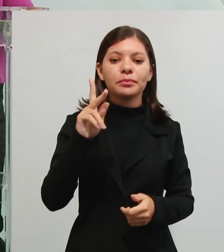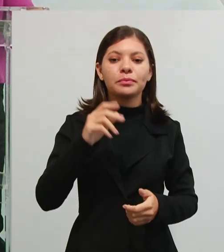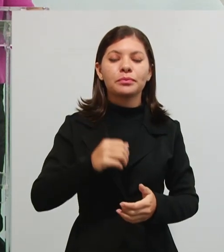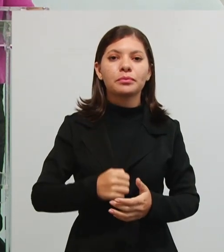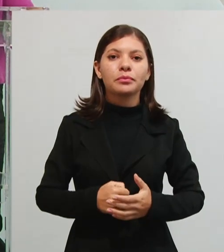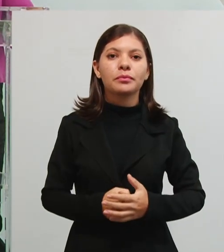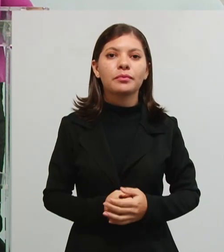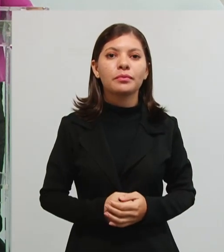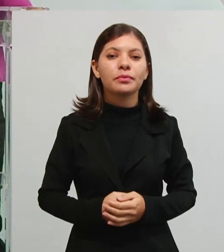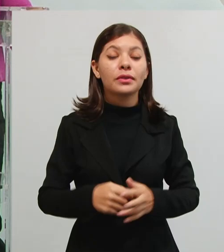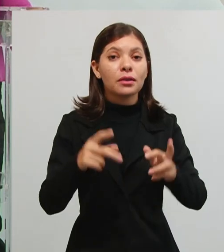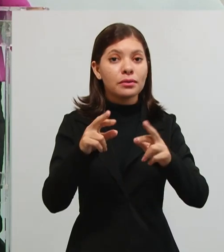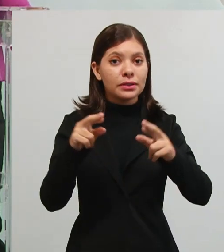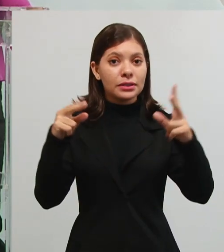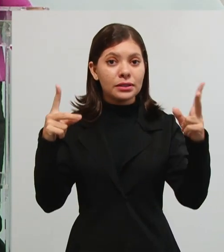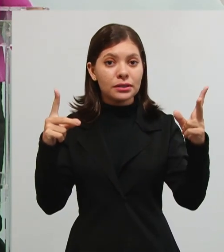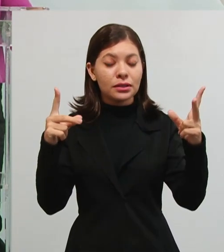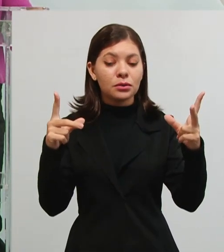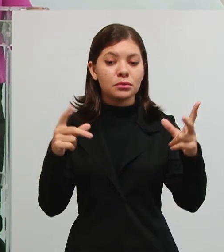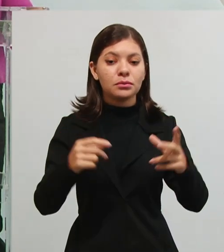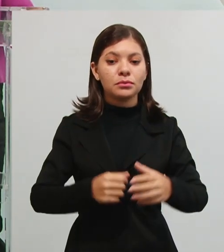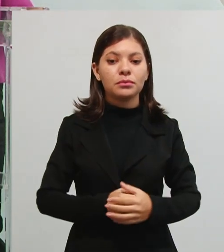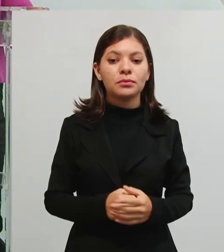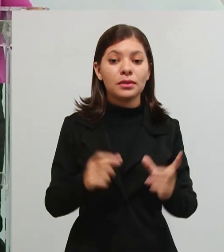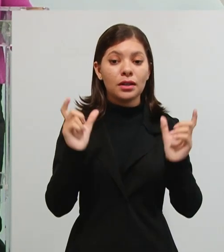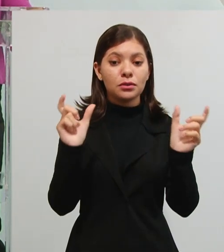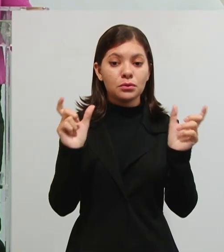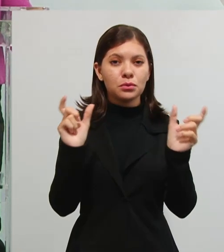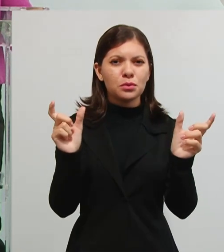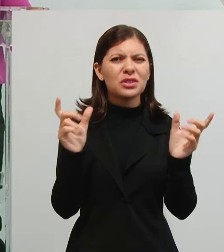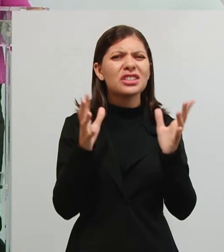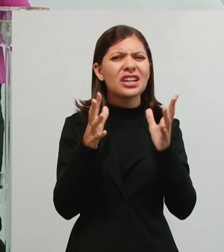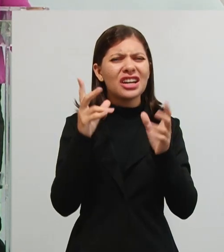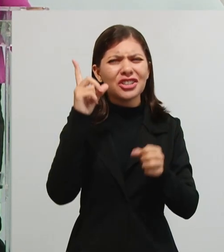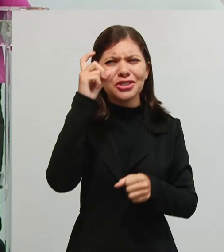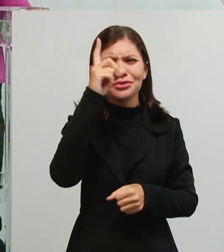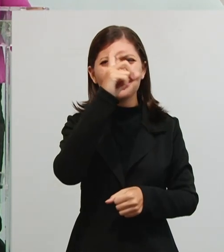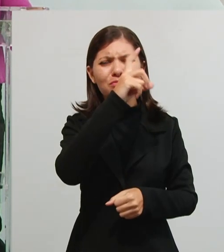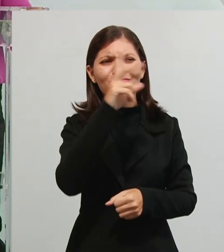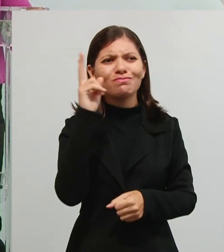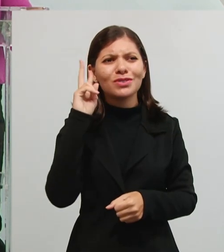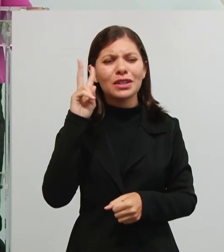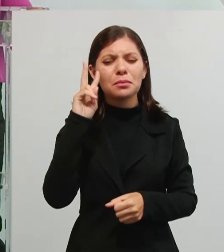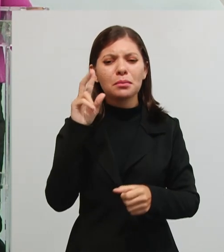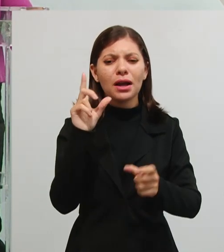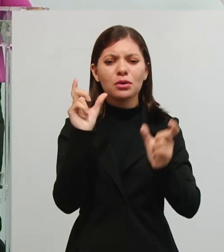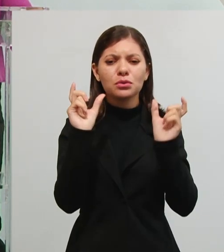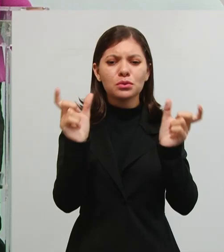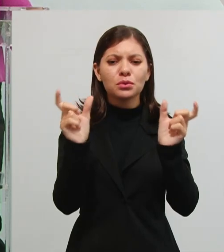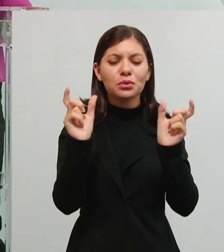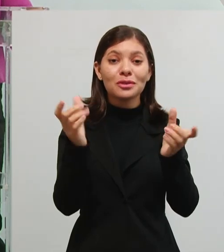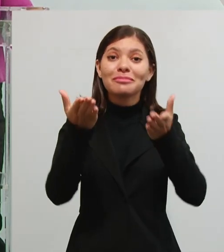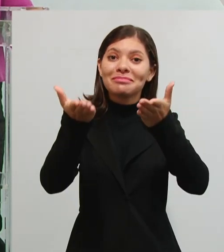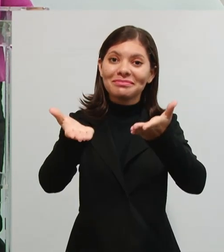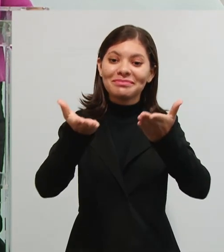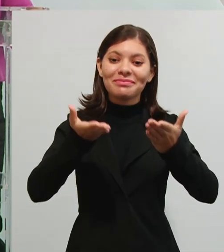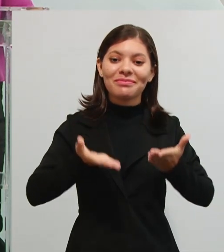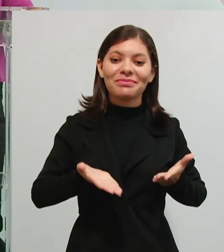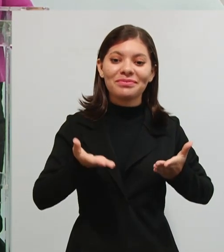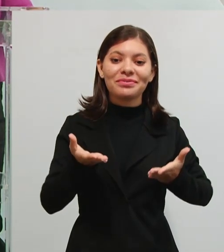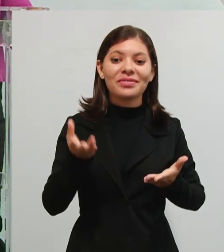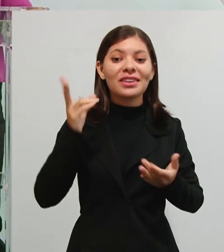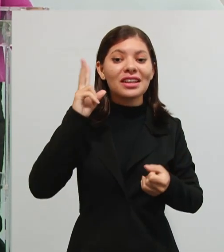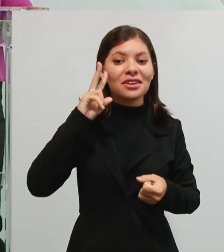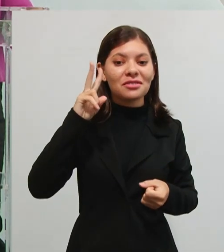Então, nós fizemos essa distinção. Qualquer coisa, se vocês tiverem dificuldade em lembrar desses 2 termos, eu convido vocês a